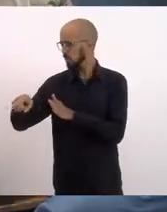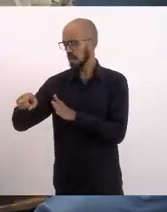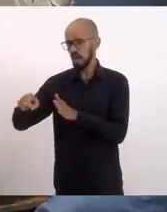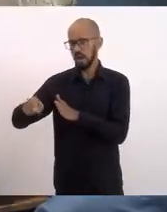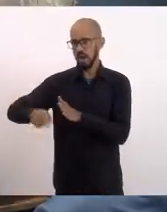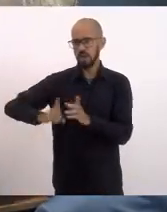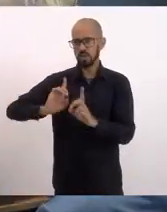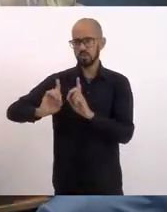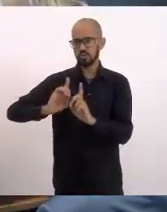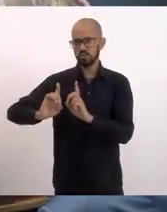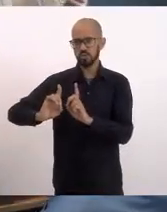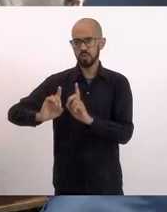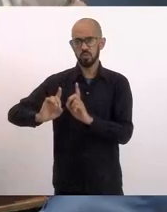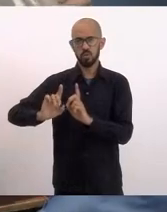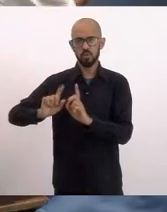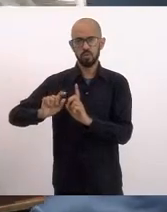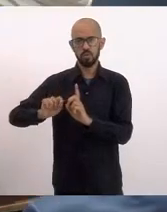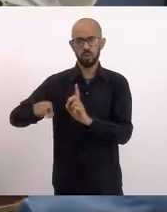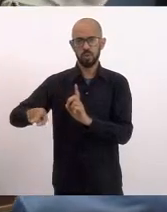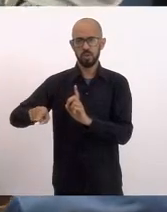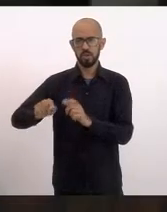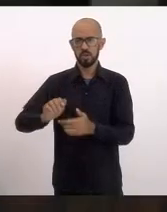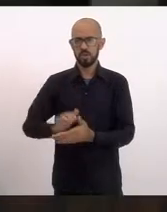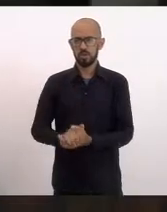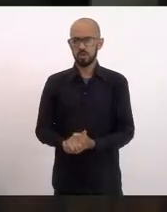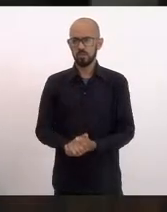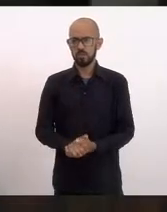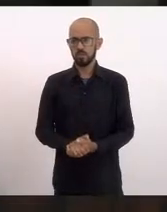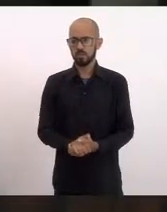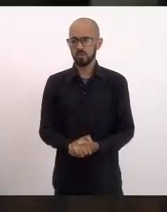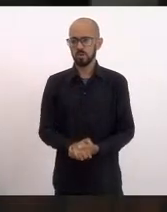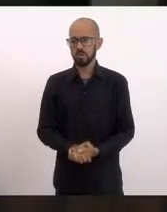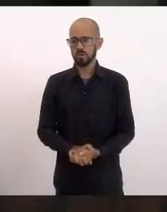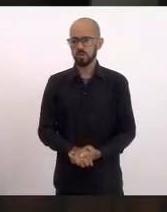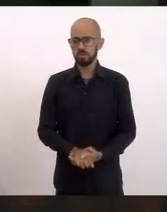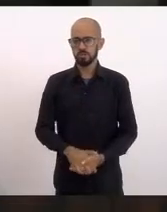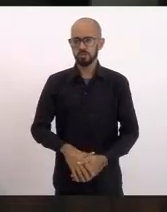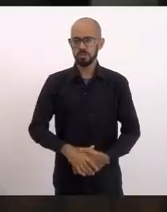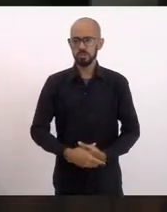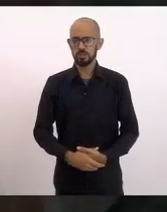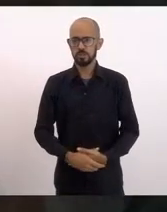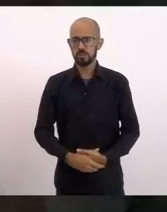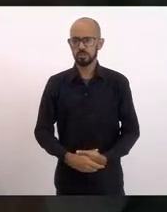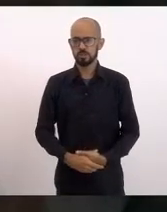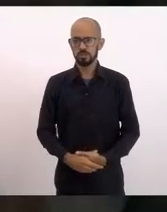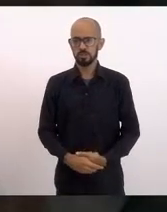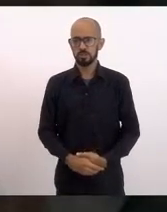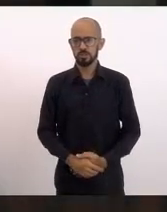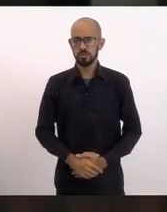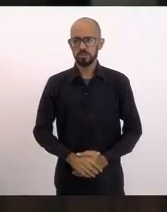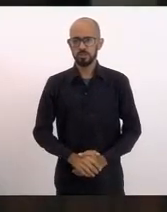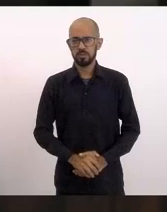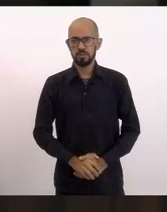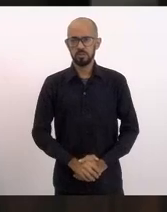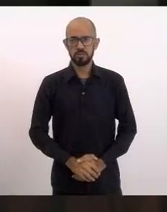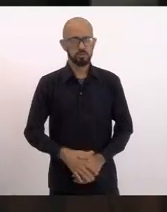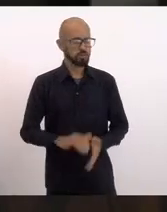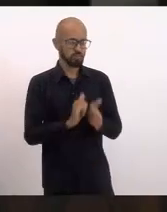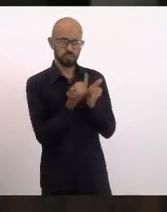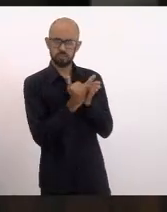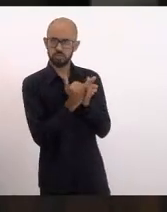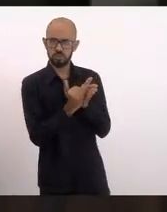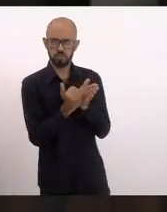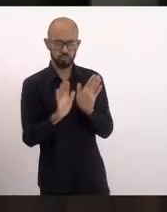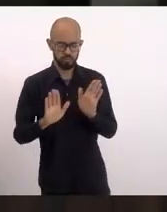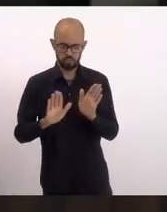O senhor vai fazer primeiro... Deixa eu... O contra e... Não. Não, vai ser a discussão na sequência. Estamos inscritos. Eu